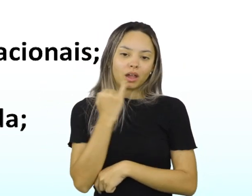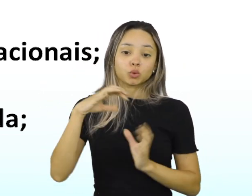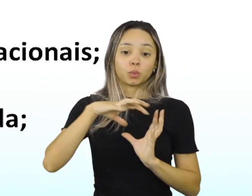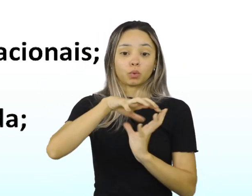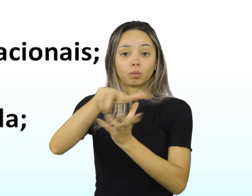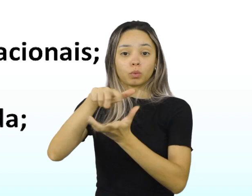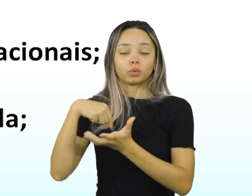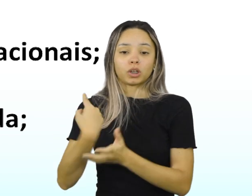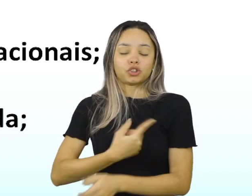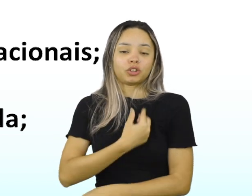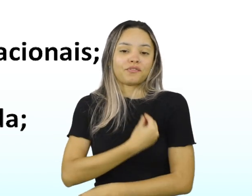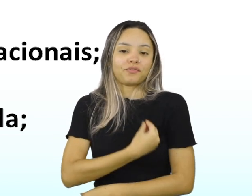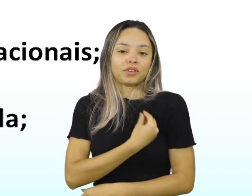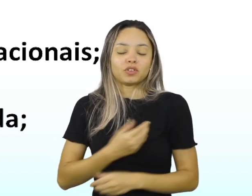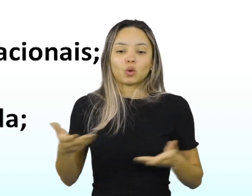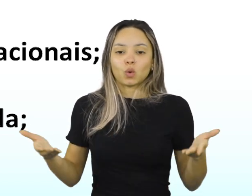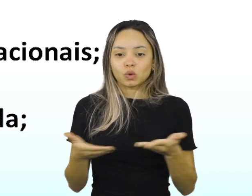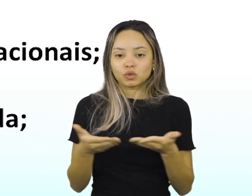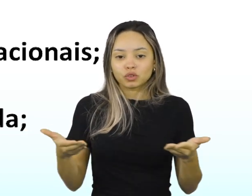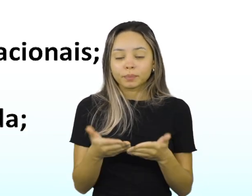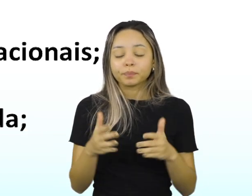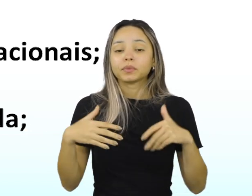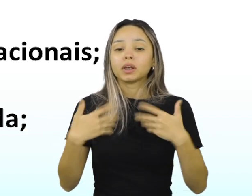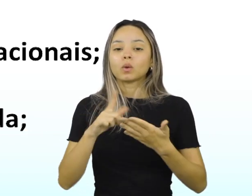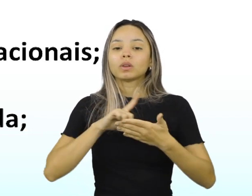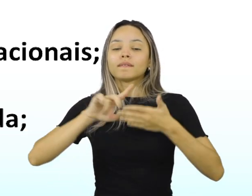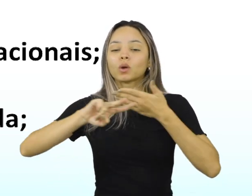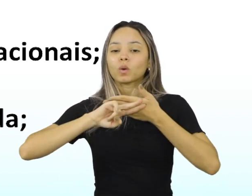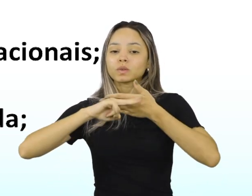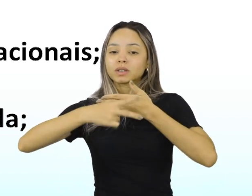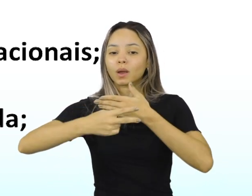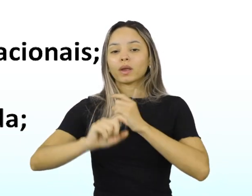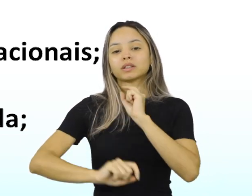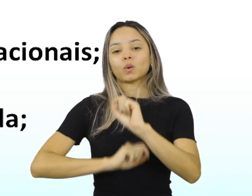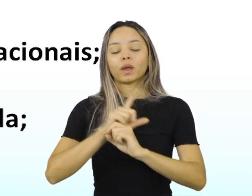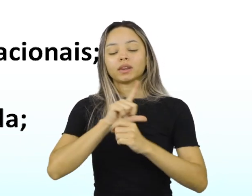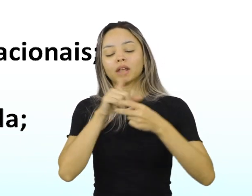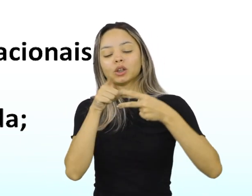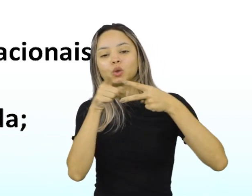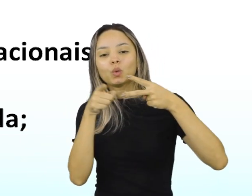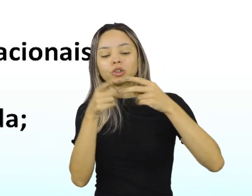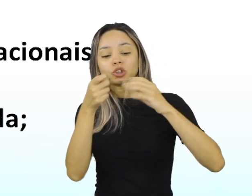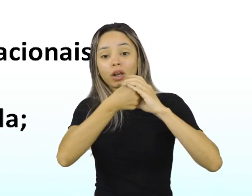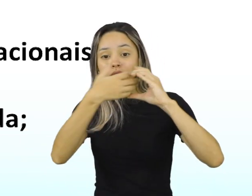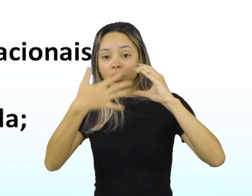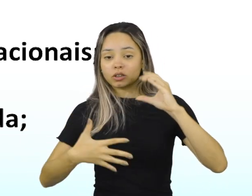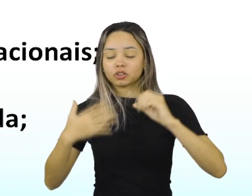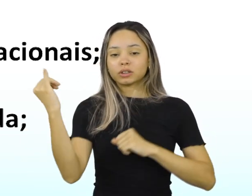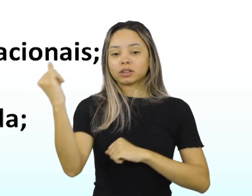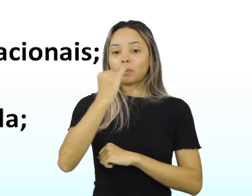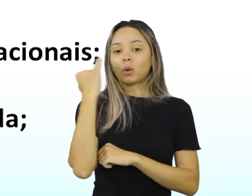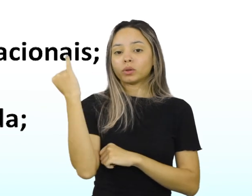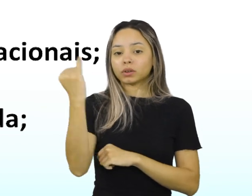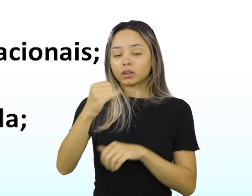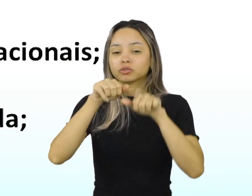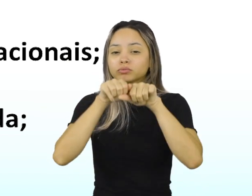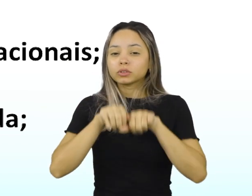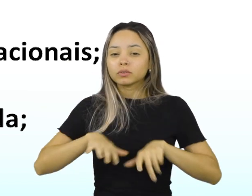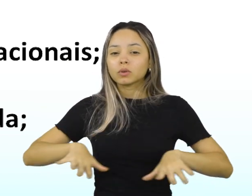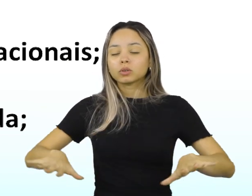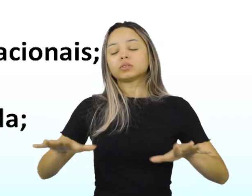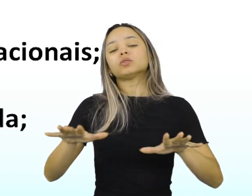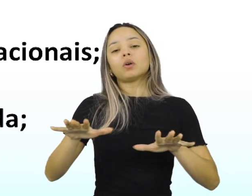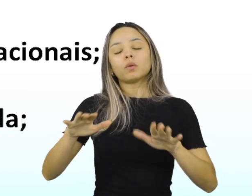fundamentais para esse mundo que nós vivemos hoje. Em consequência disso, nós também temos duas características importantes.